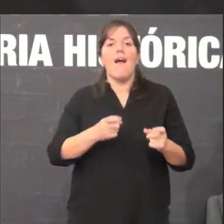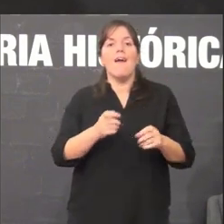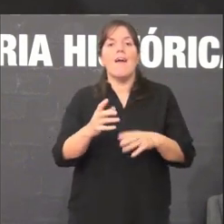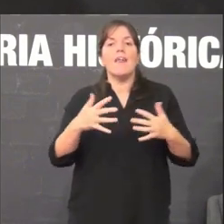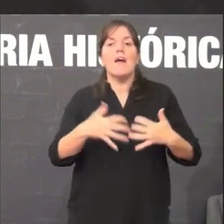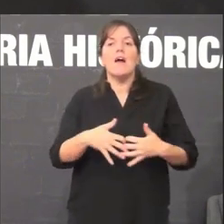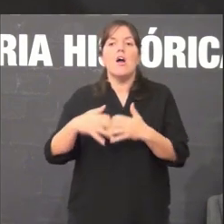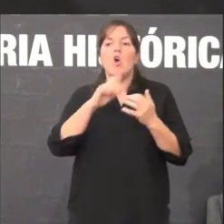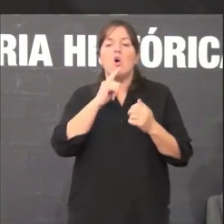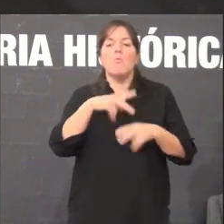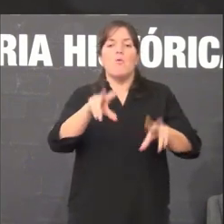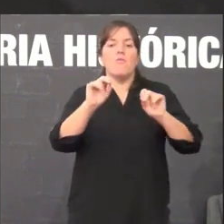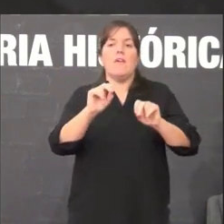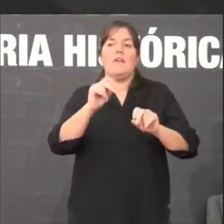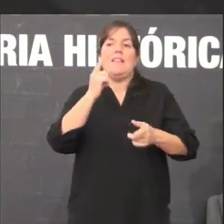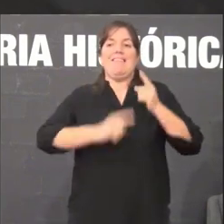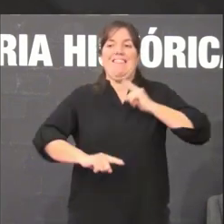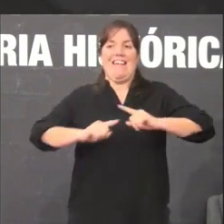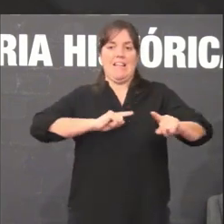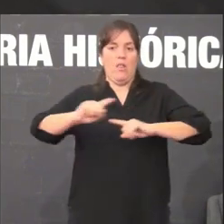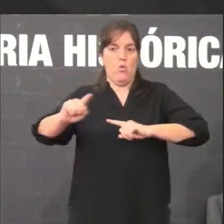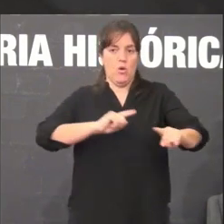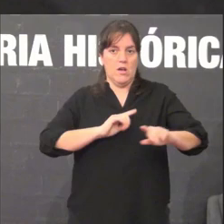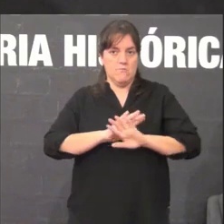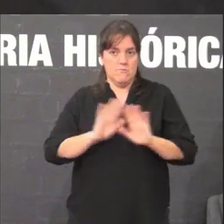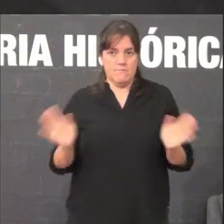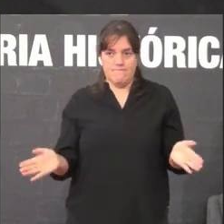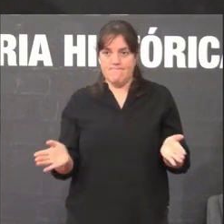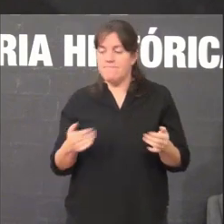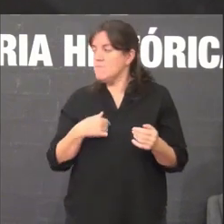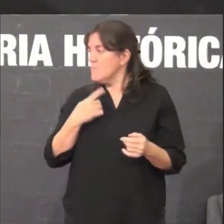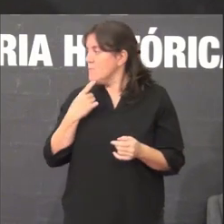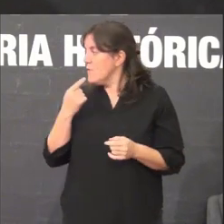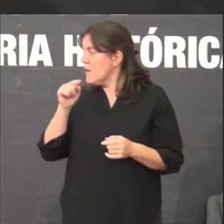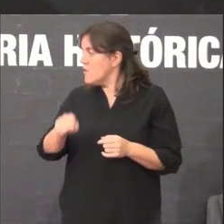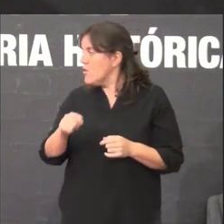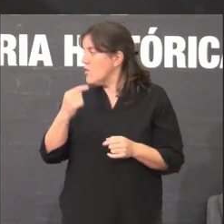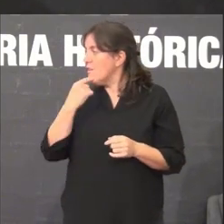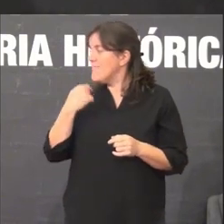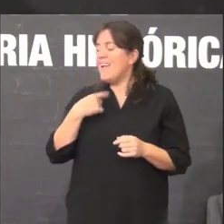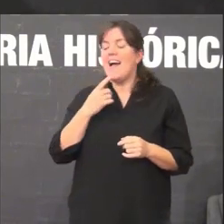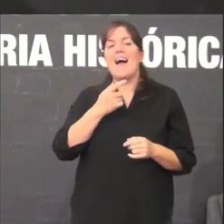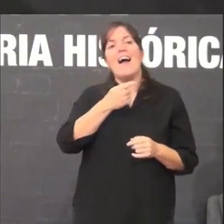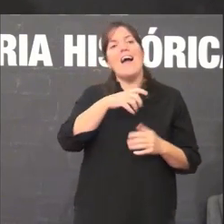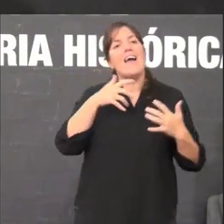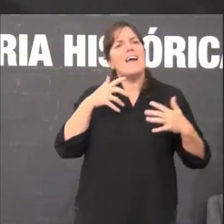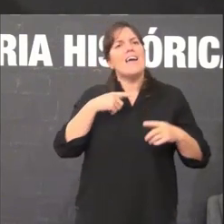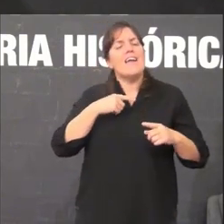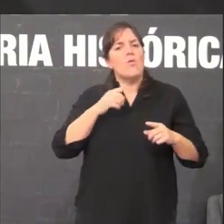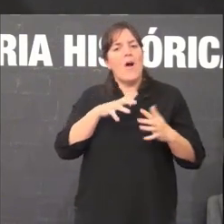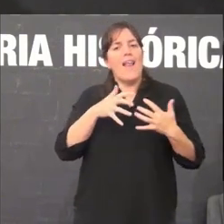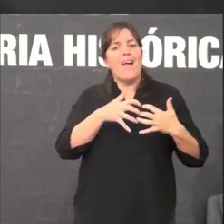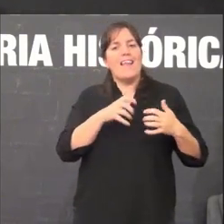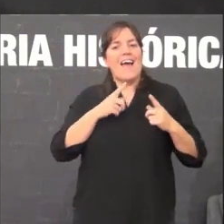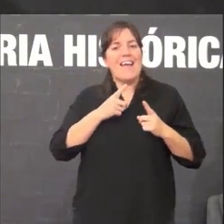a ditadura. É a guerra que em Portugal faz com que haja uma revolução. O país, é